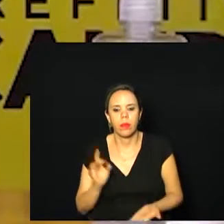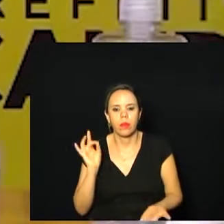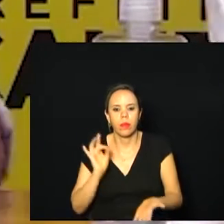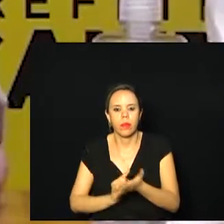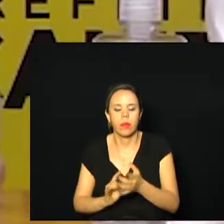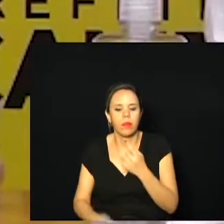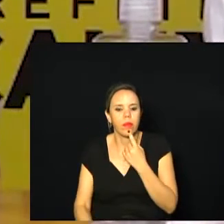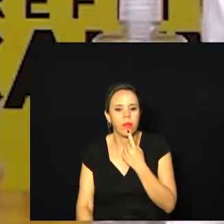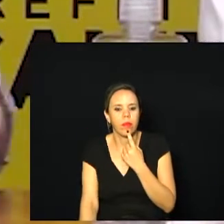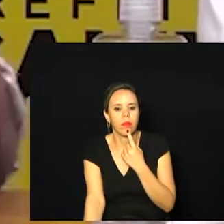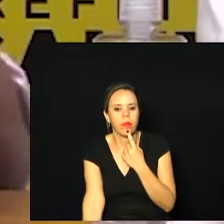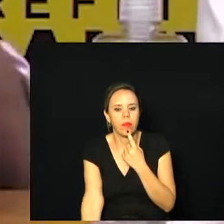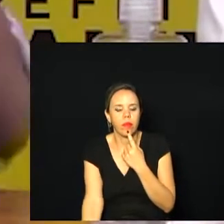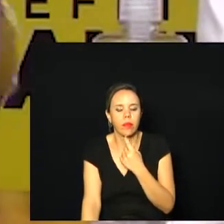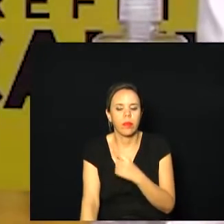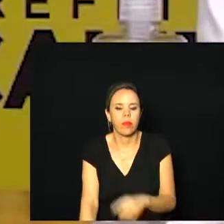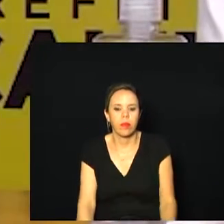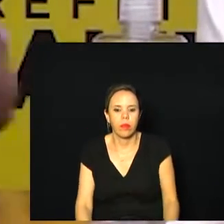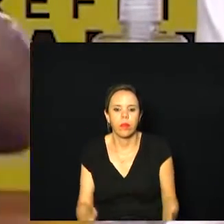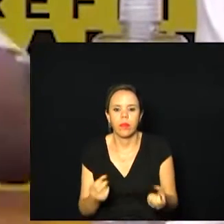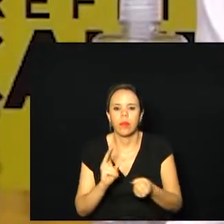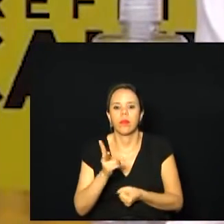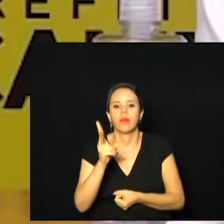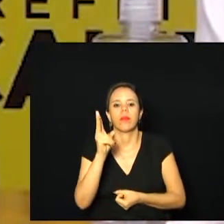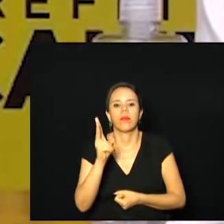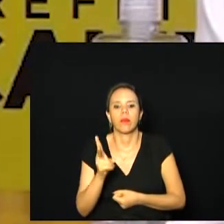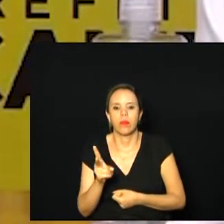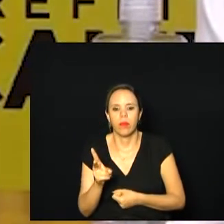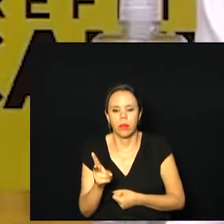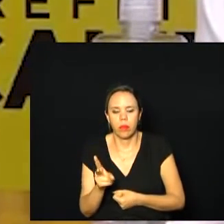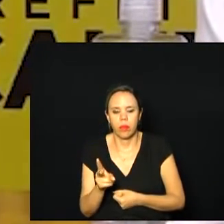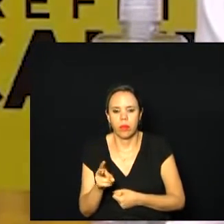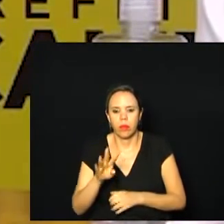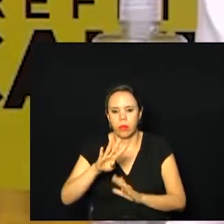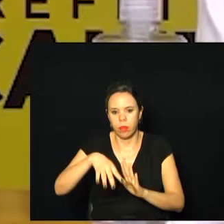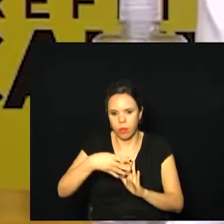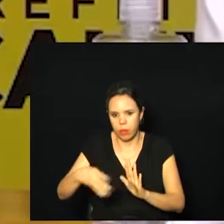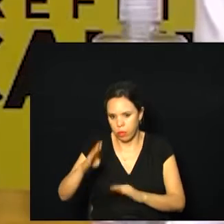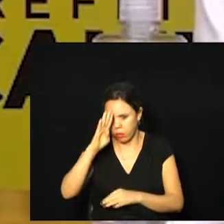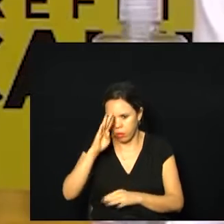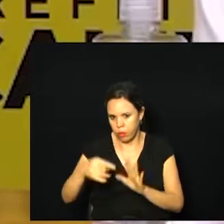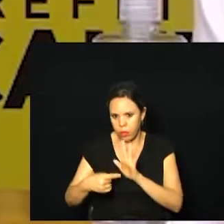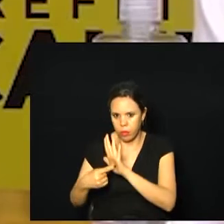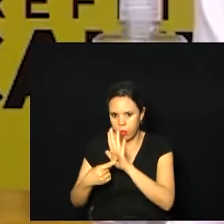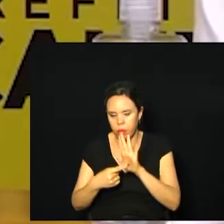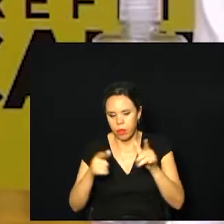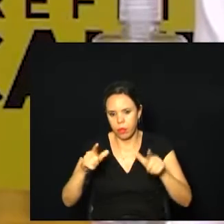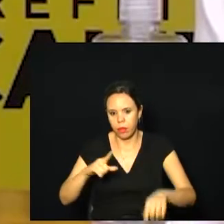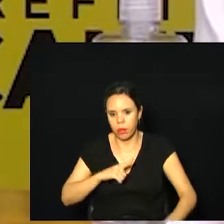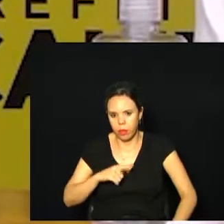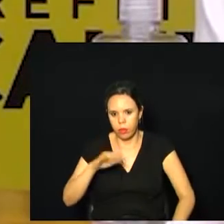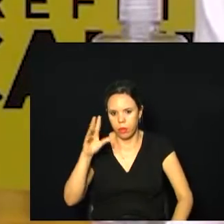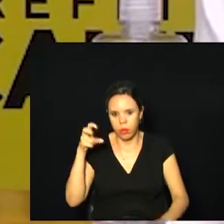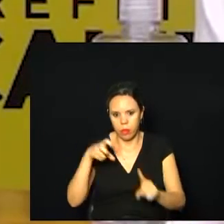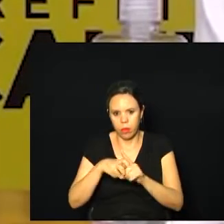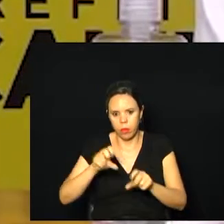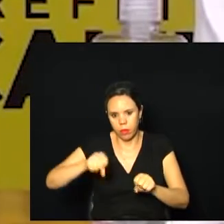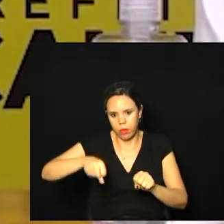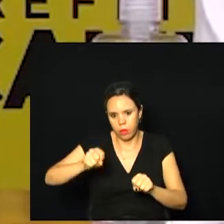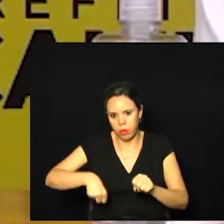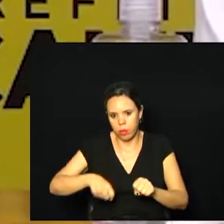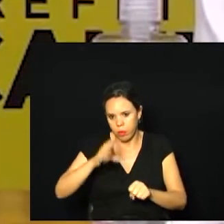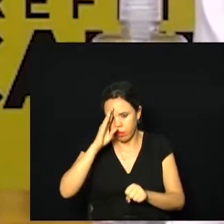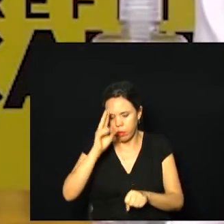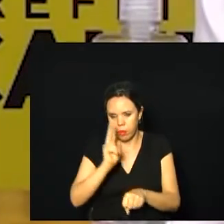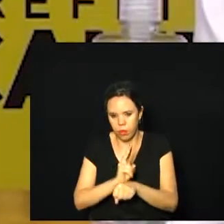em Campinas, vamos dar sequência nesse tipo de sinalização, principalmente onde existe mais acidente de moto,